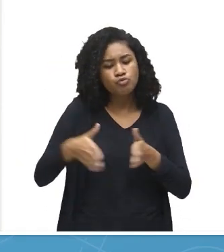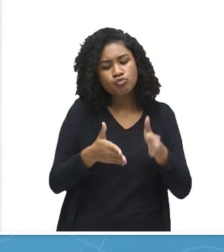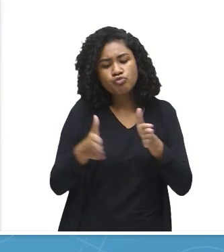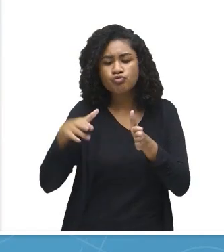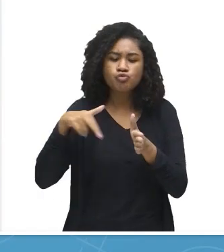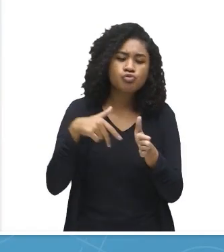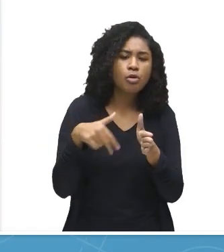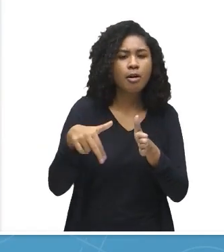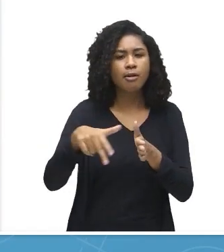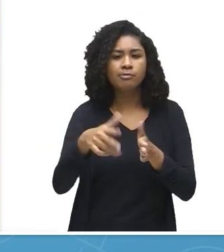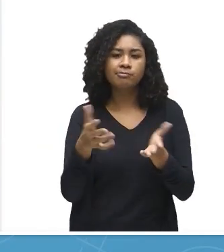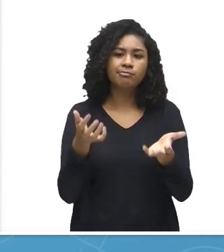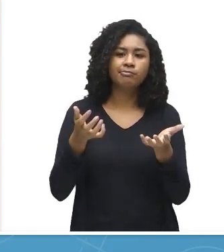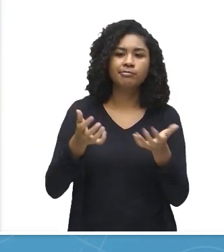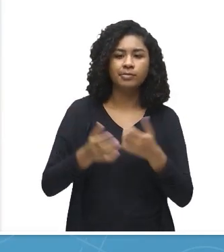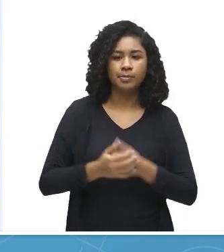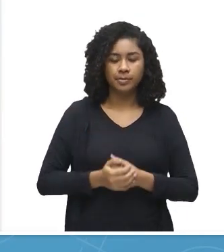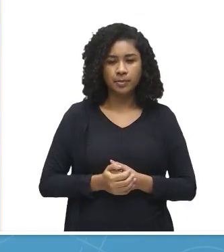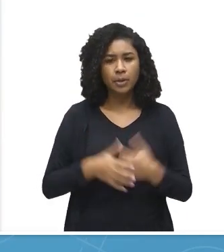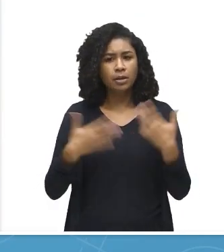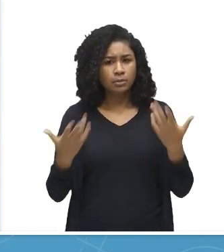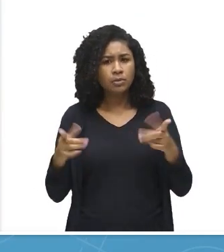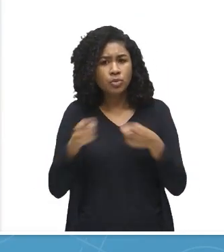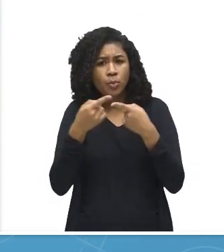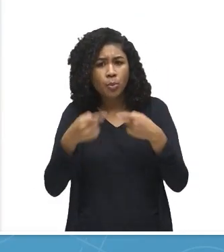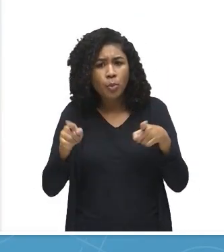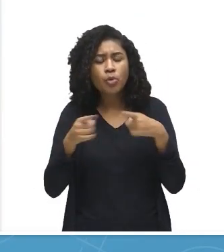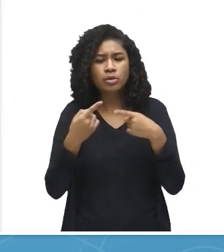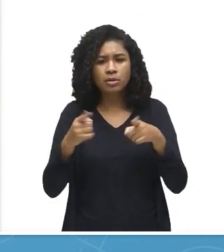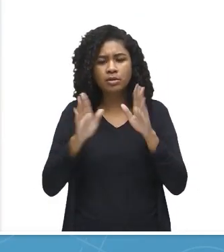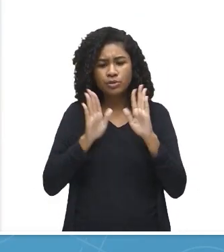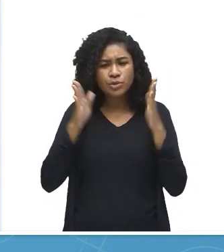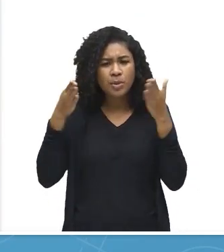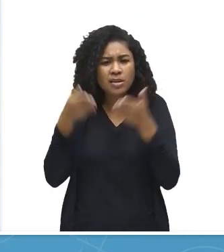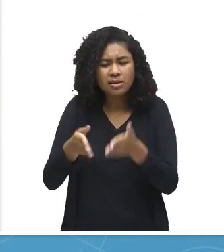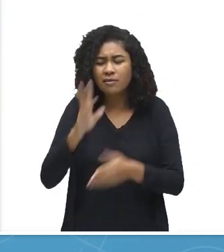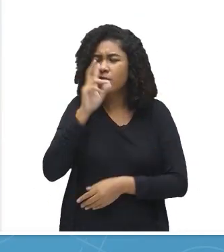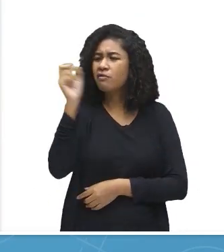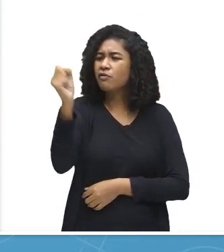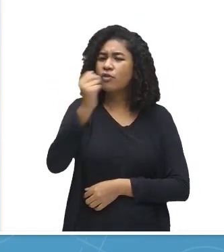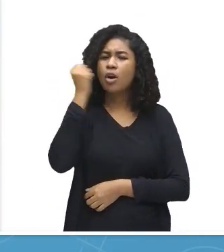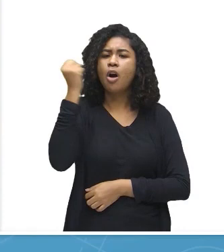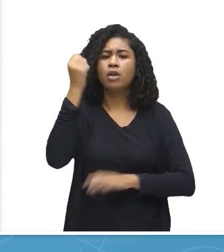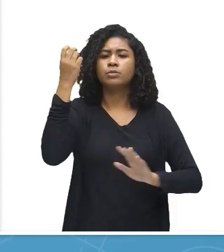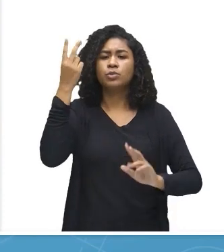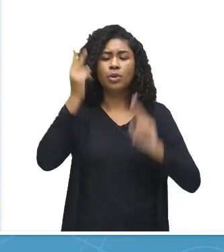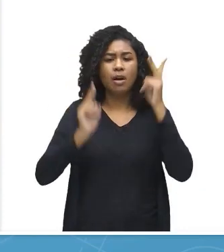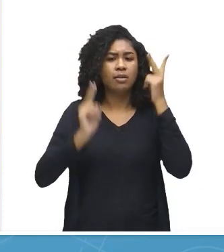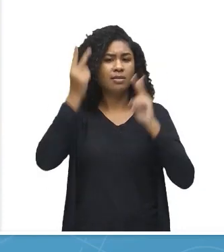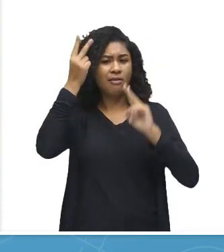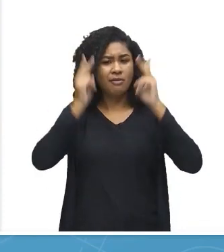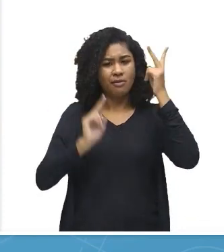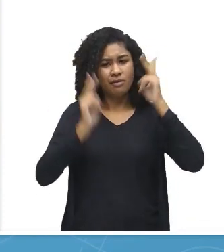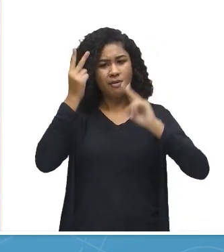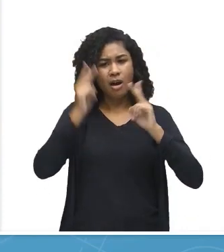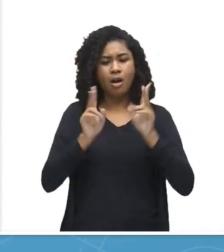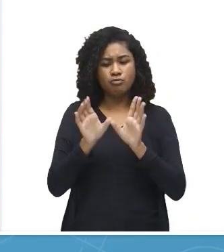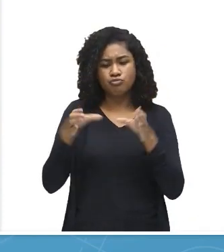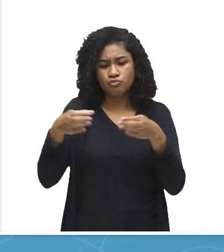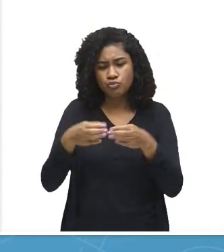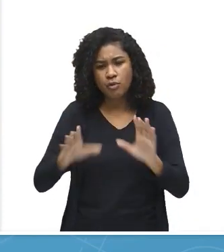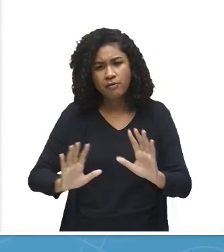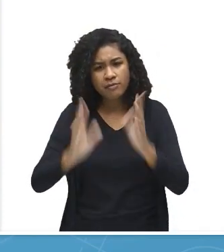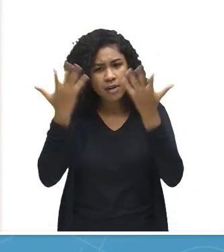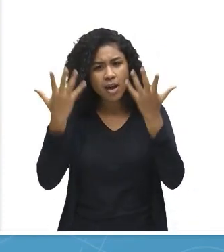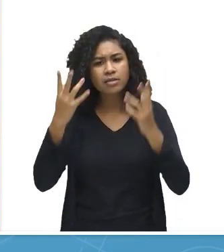passar. São os sambas carnavalescos que são muito fortes na época do carnaval, nos bailinhos de carnaval. E o